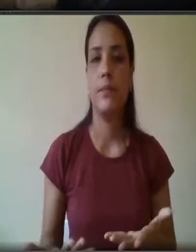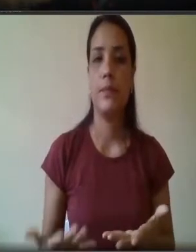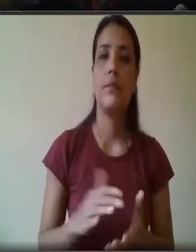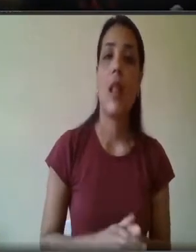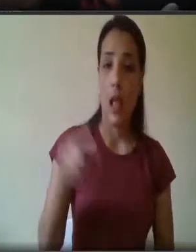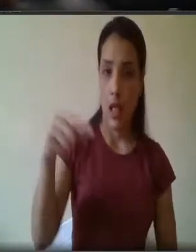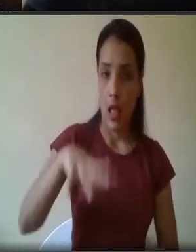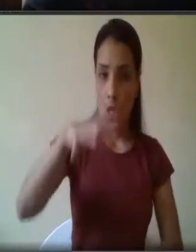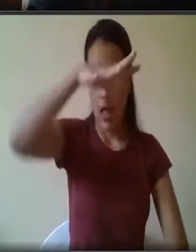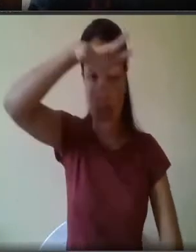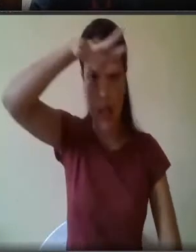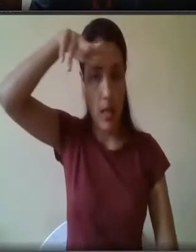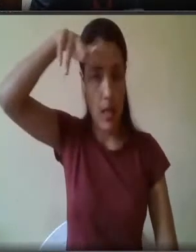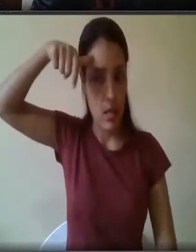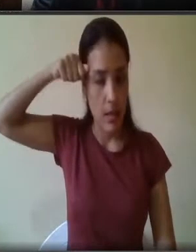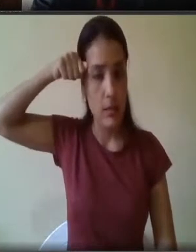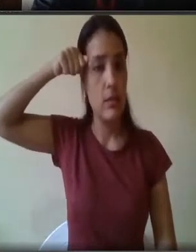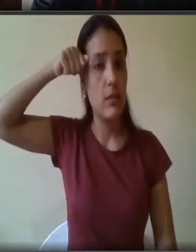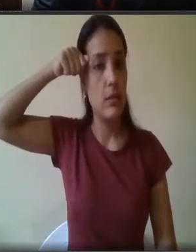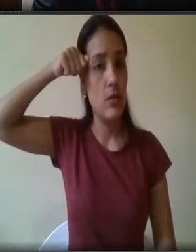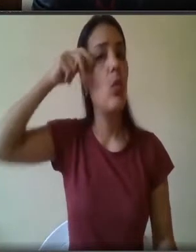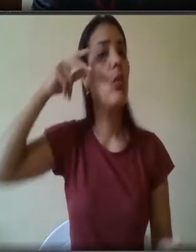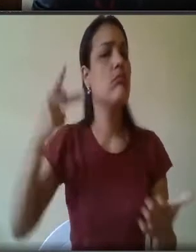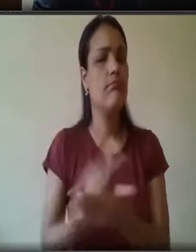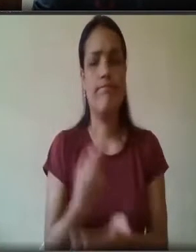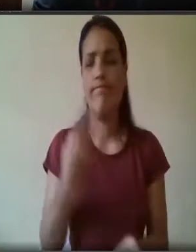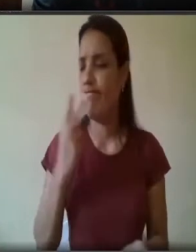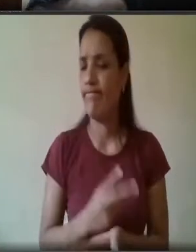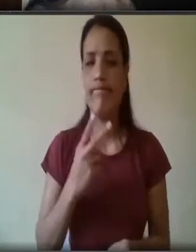acontece. A água